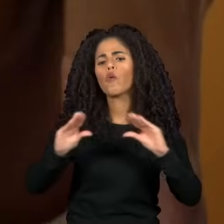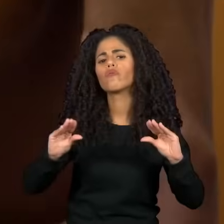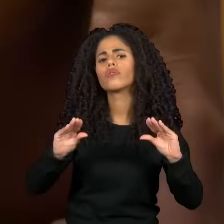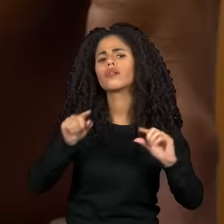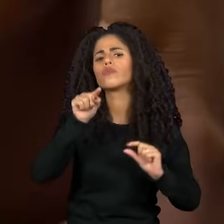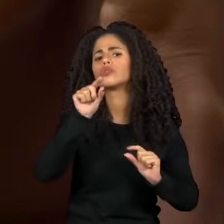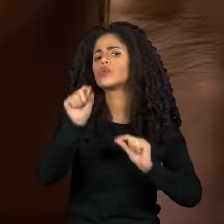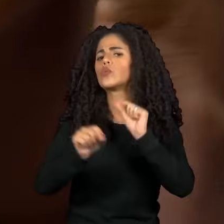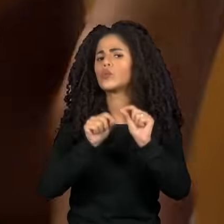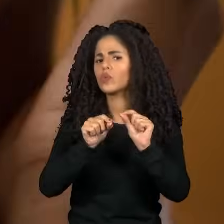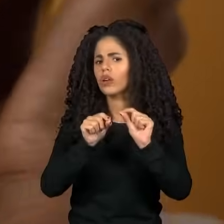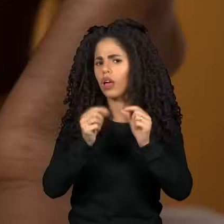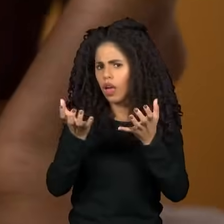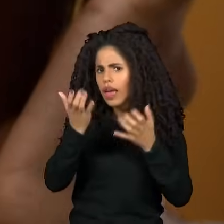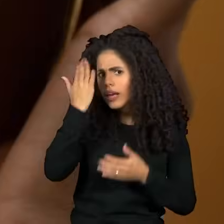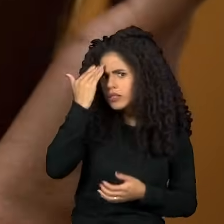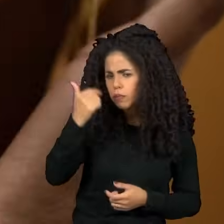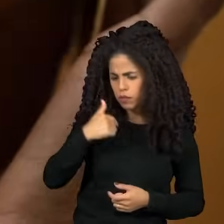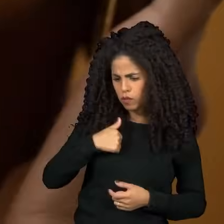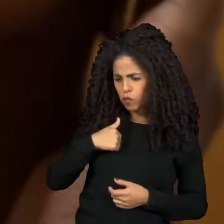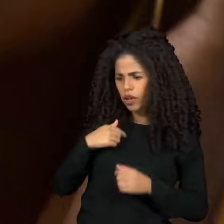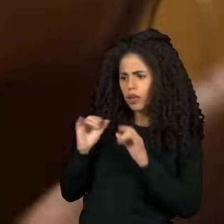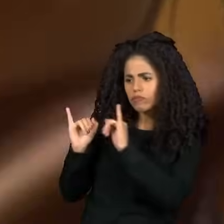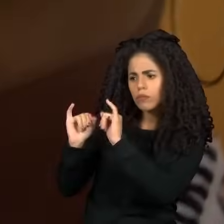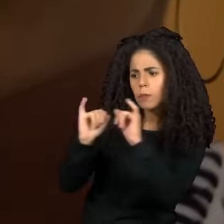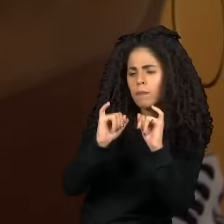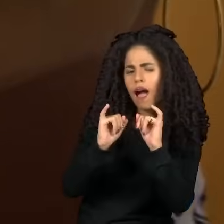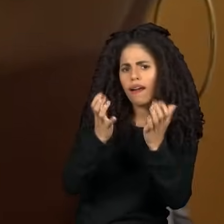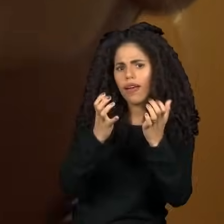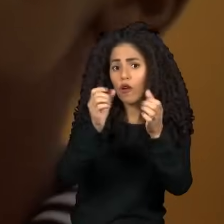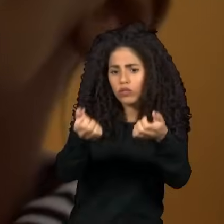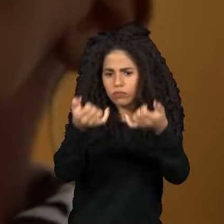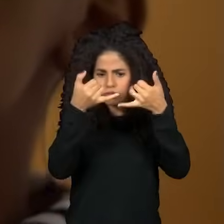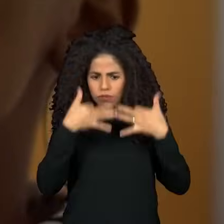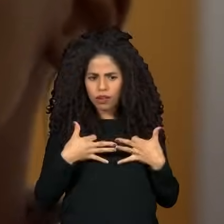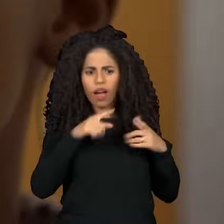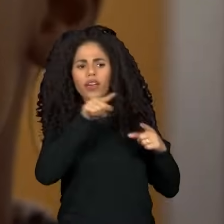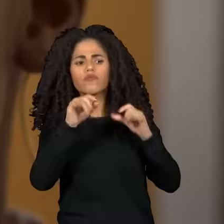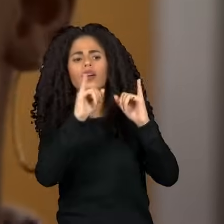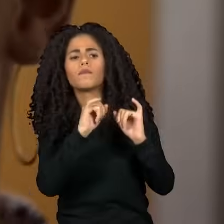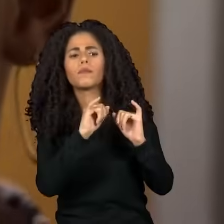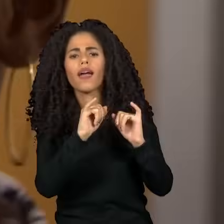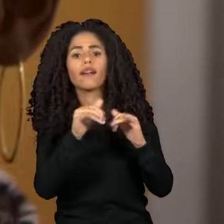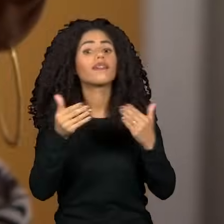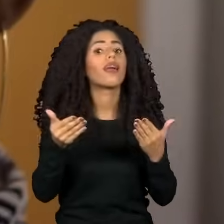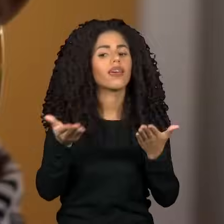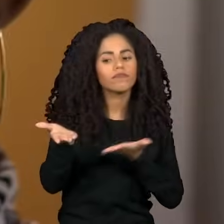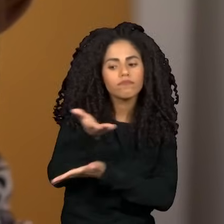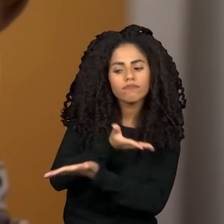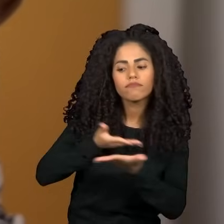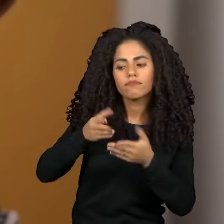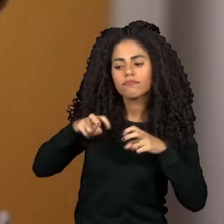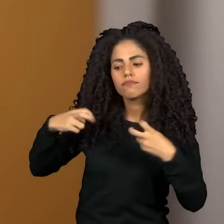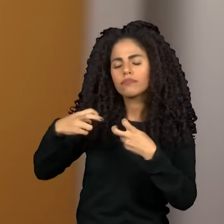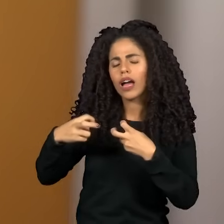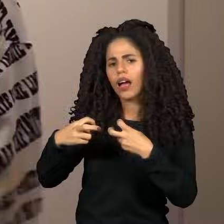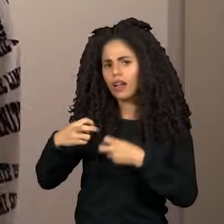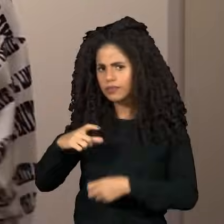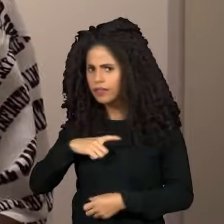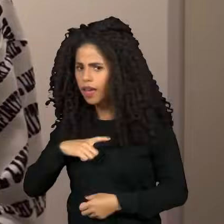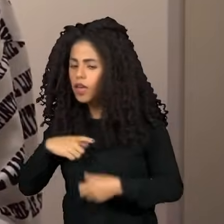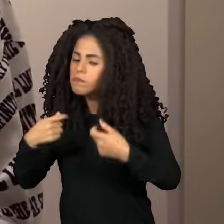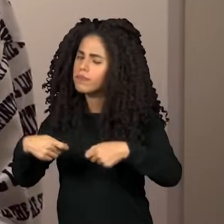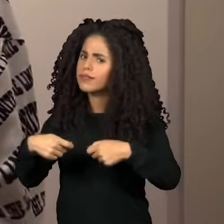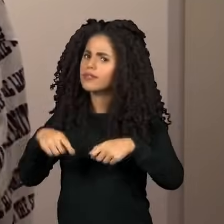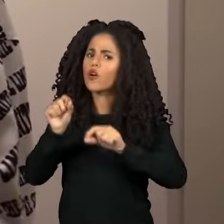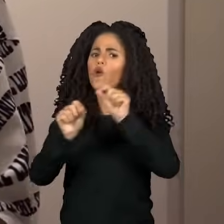você? Você quer saber as pessoas que eu fico? Você quer me contar as pessoas que você fica? Vai ter esse diálogo da gente falar das outras pessoas? Ou